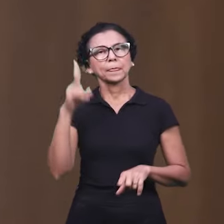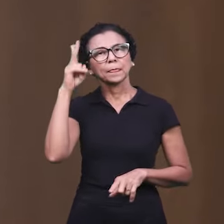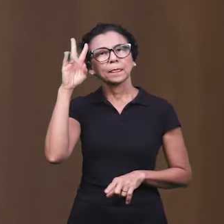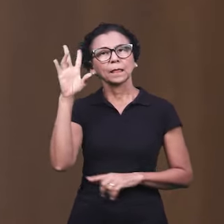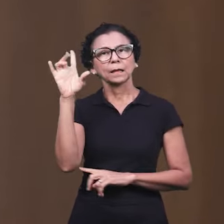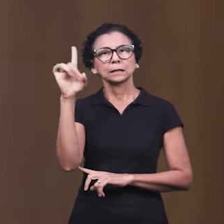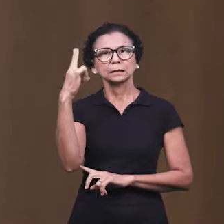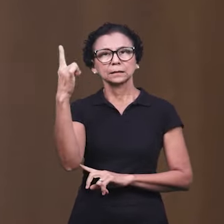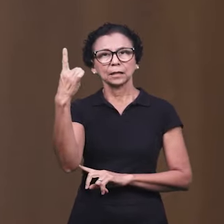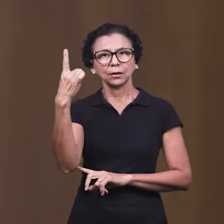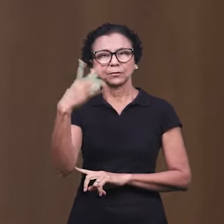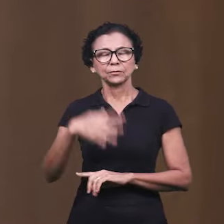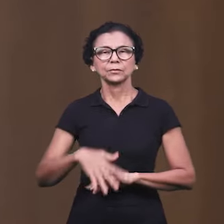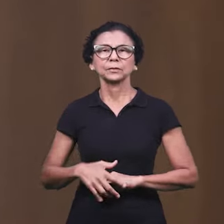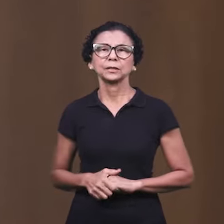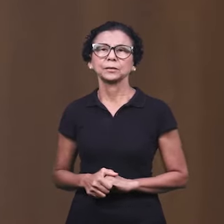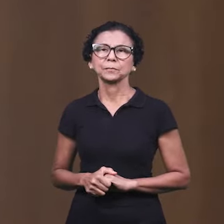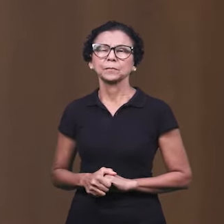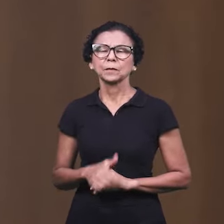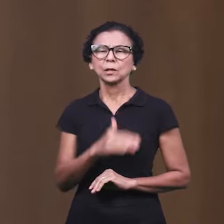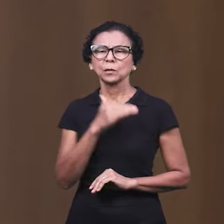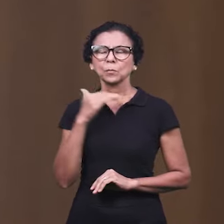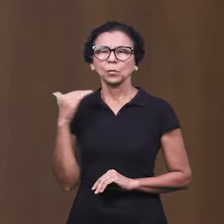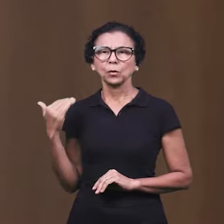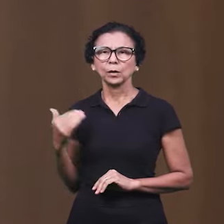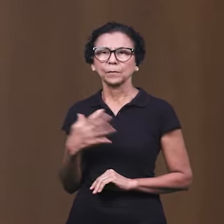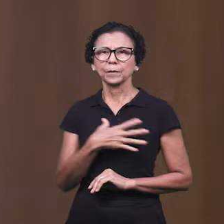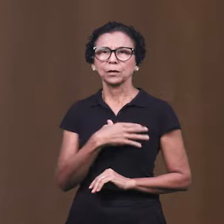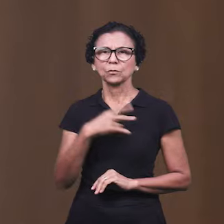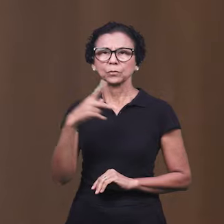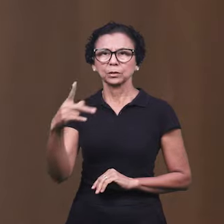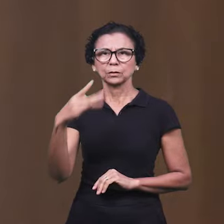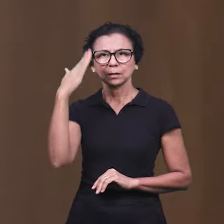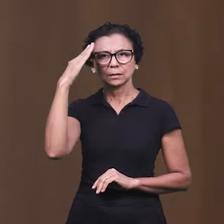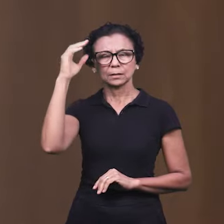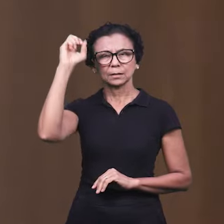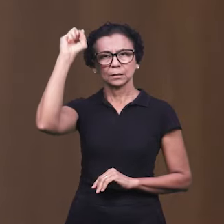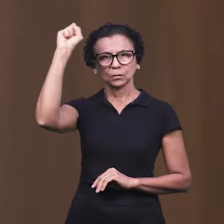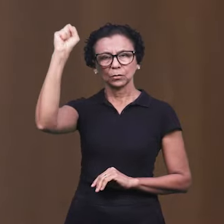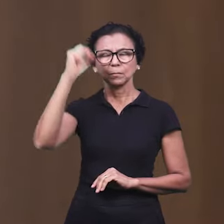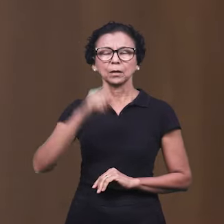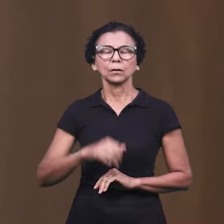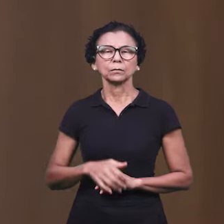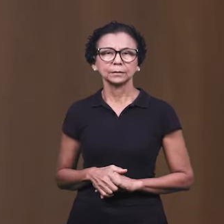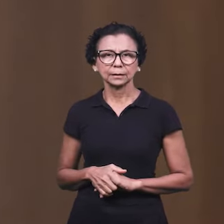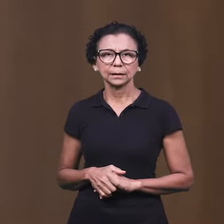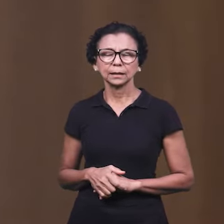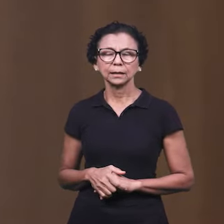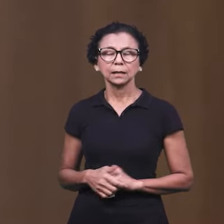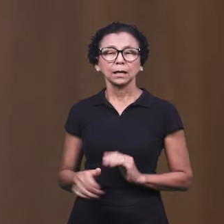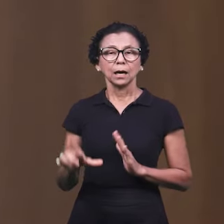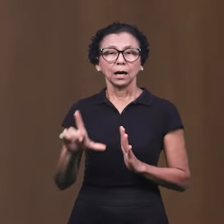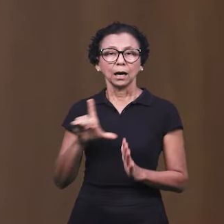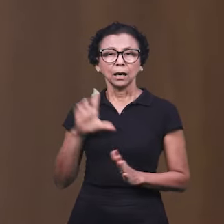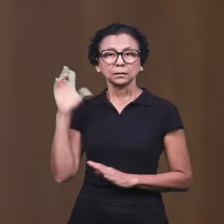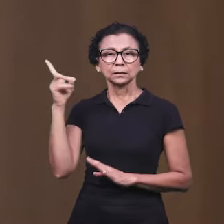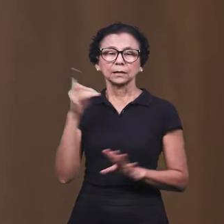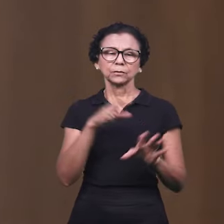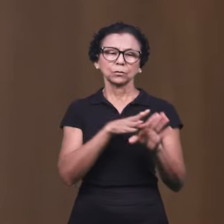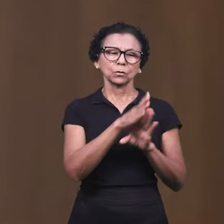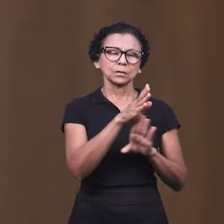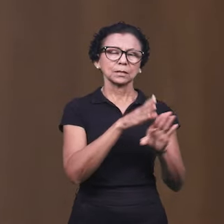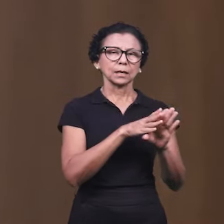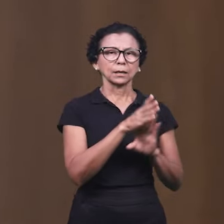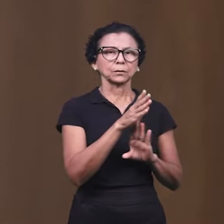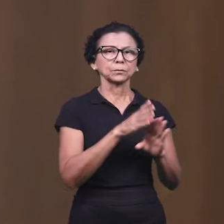quando passa o Reinaldo para Salomão ele passa uma série de orientações não só como rei que estava sucedendo ele